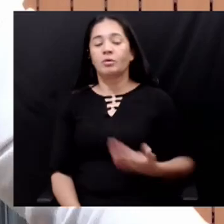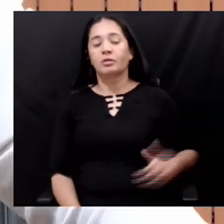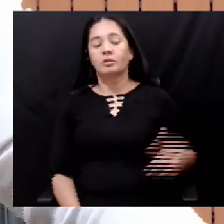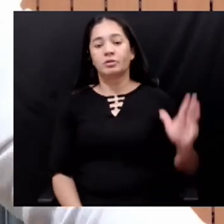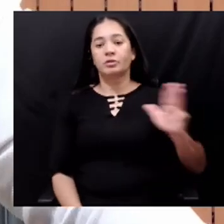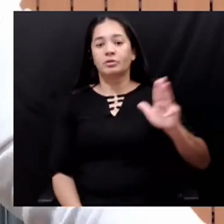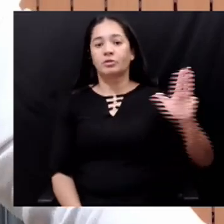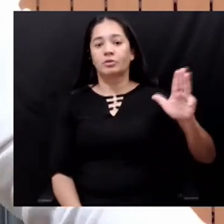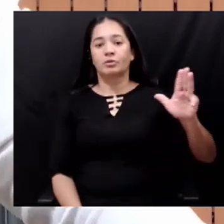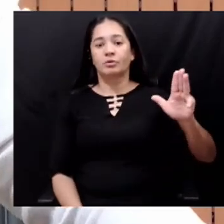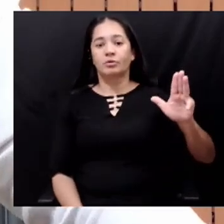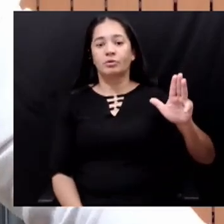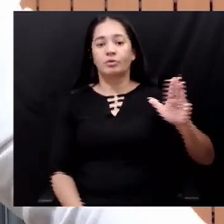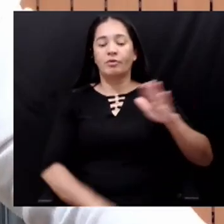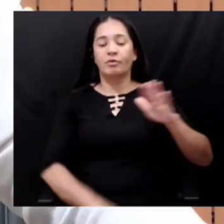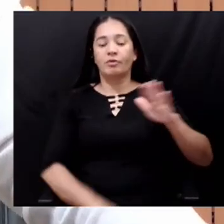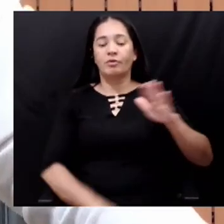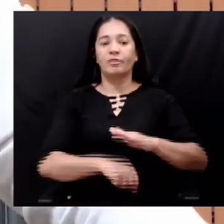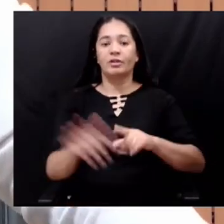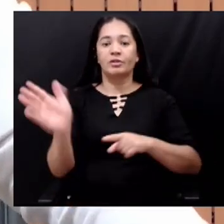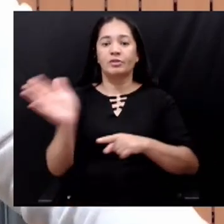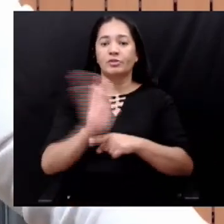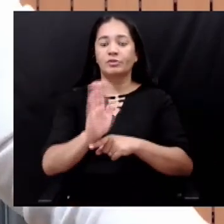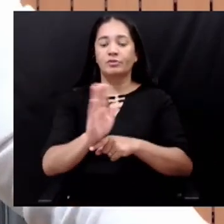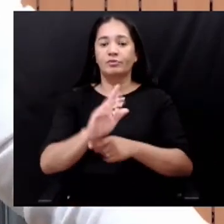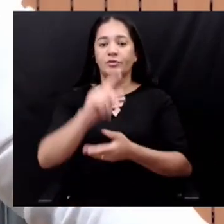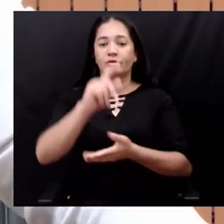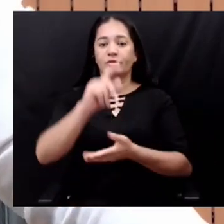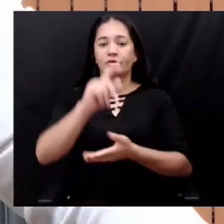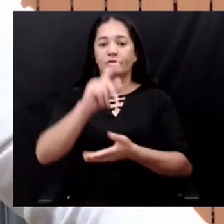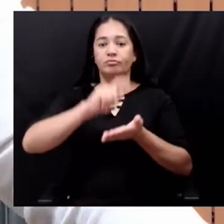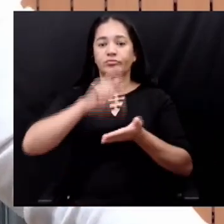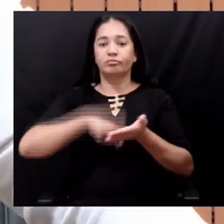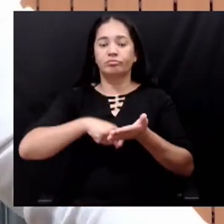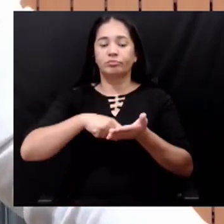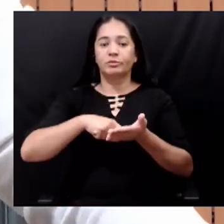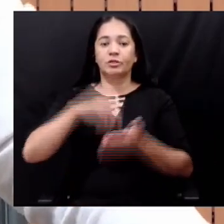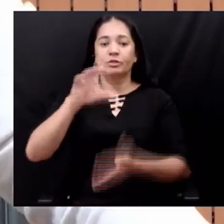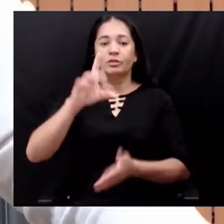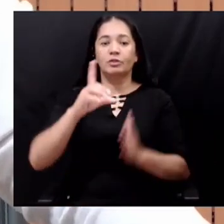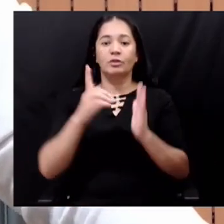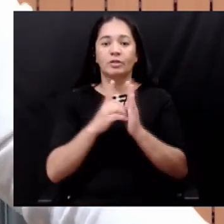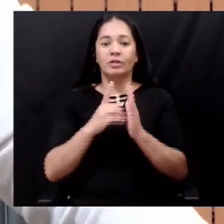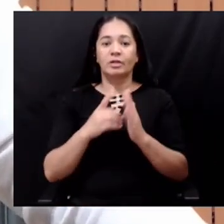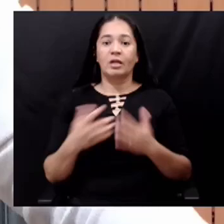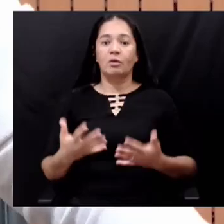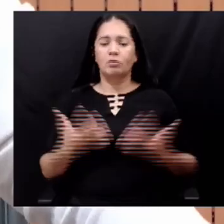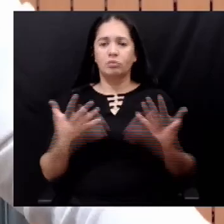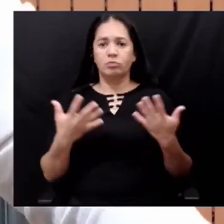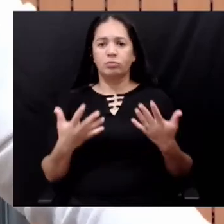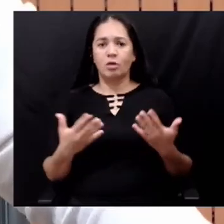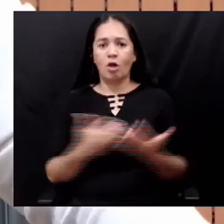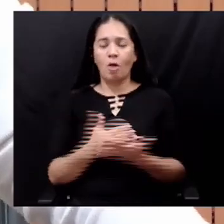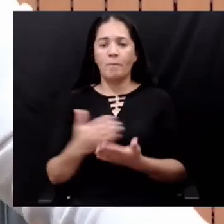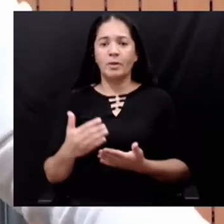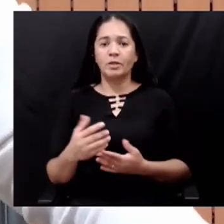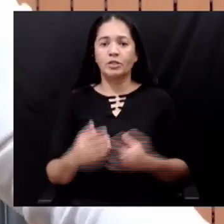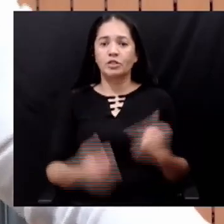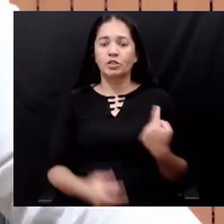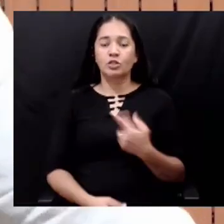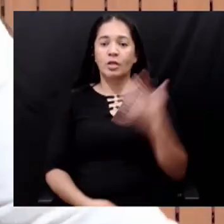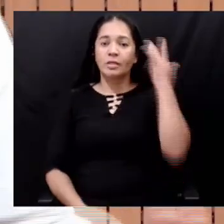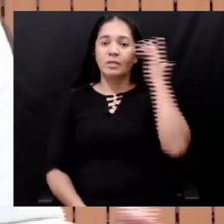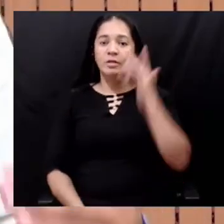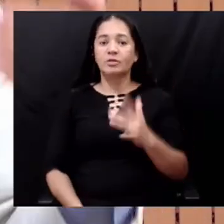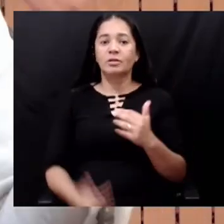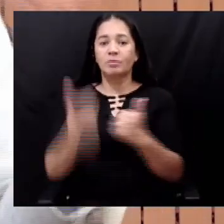fez o vídeo assinando o decreto. Aí as surpresas vão aparecendo, né, assim, que a gente não sabia. O vice-presidente Geraldo